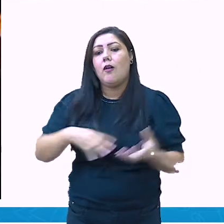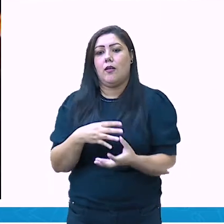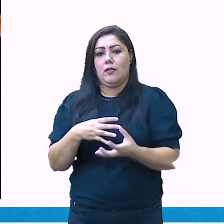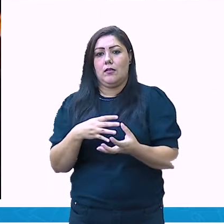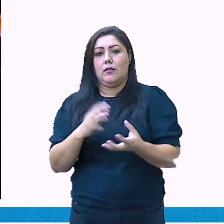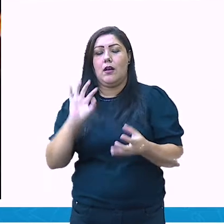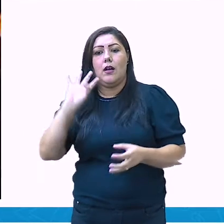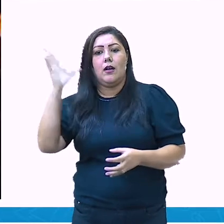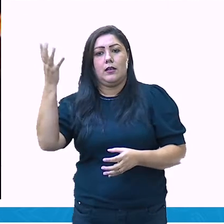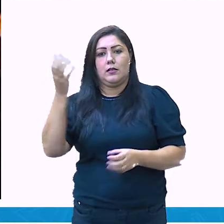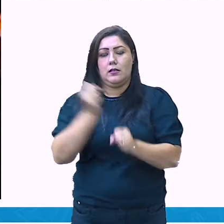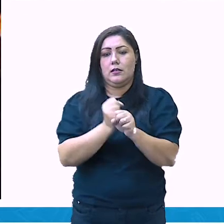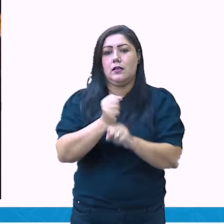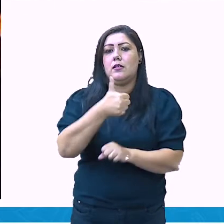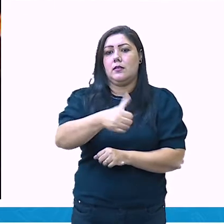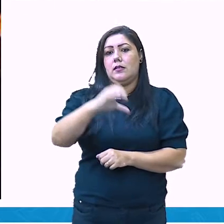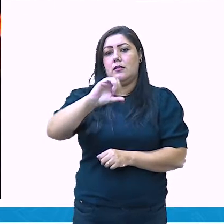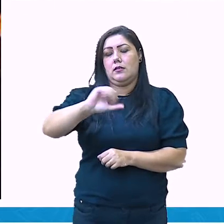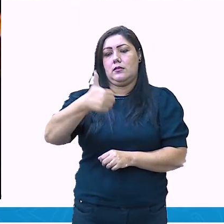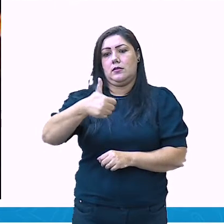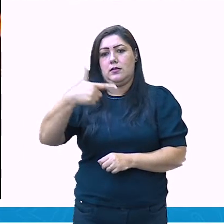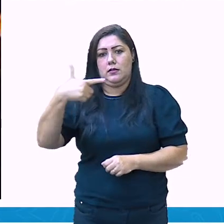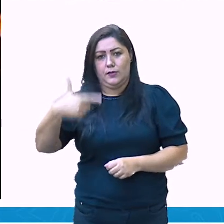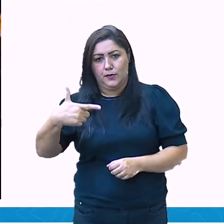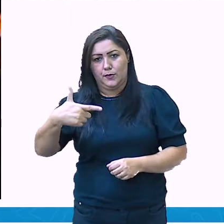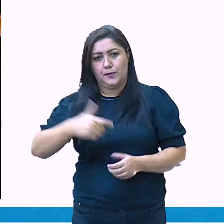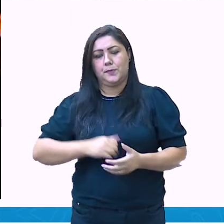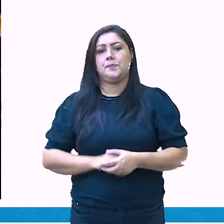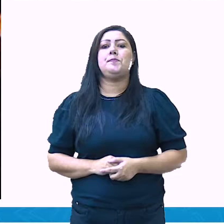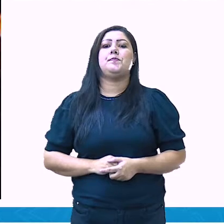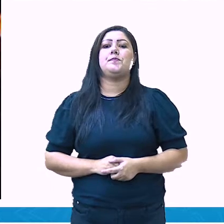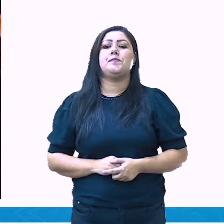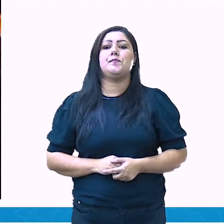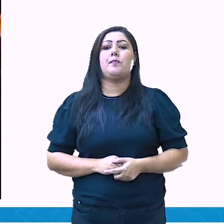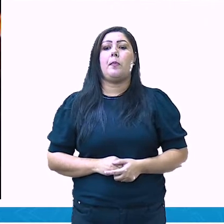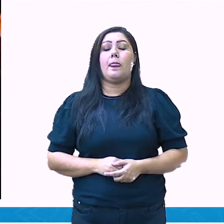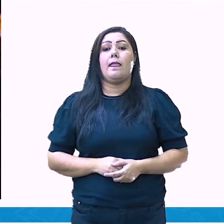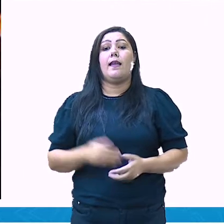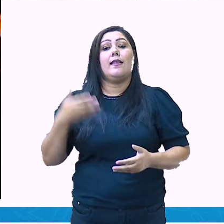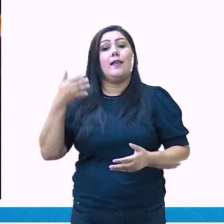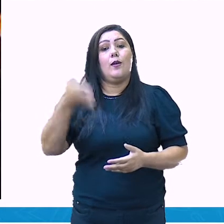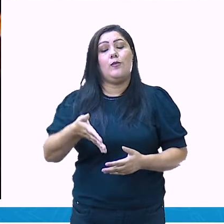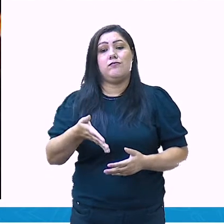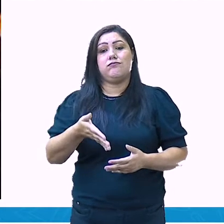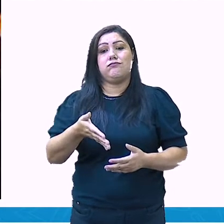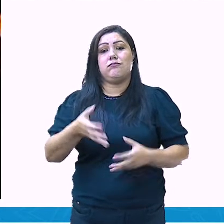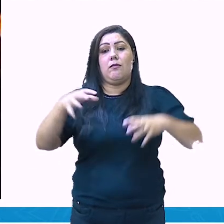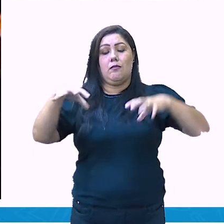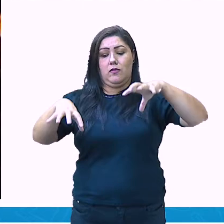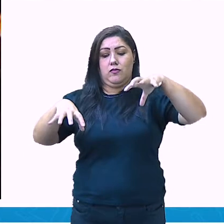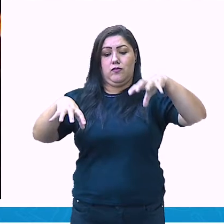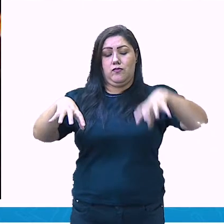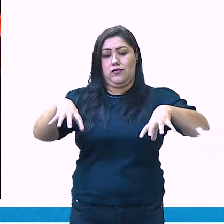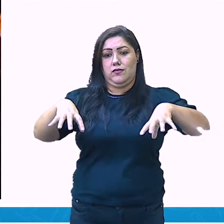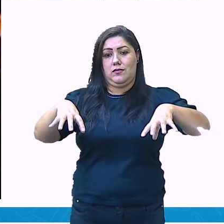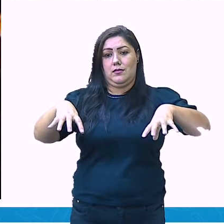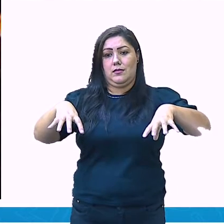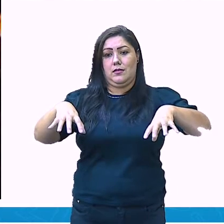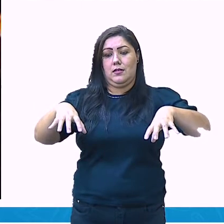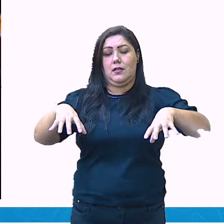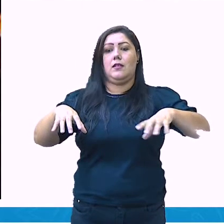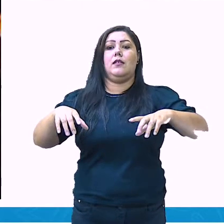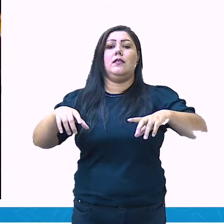1912. Então, aqui eles se desfazem, porque cada grupo, um de